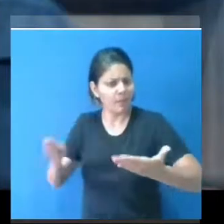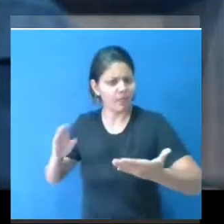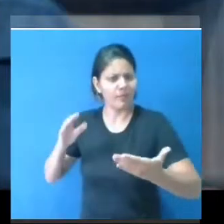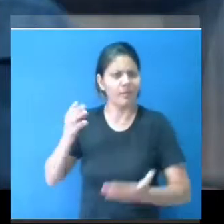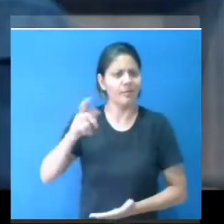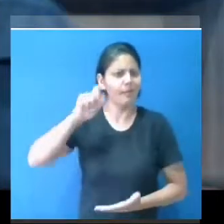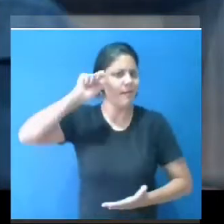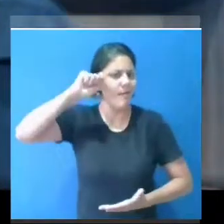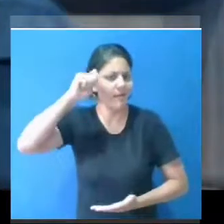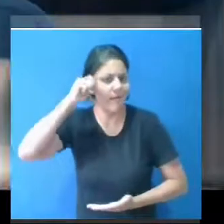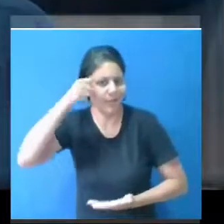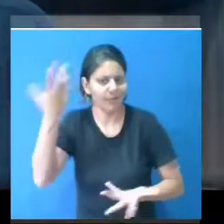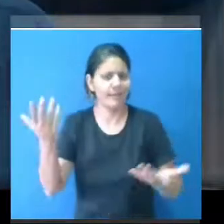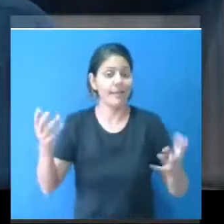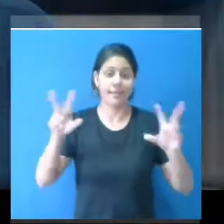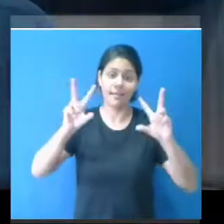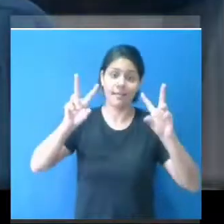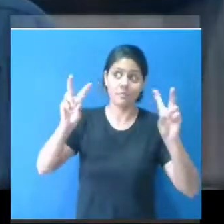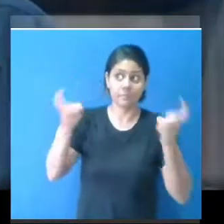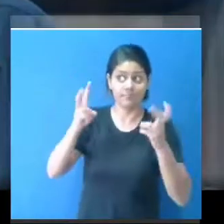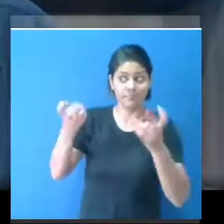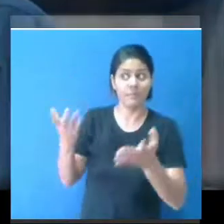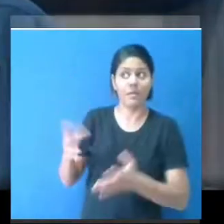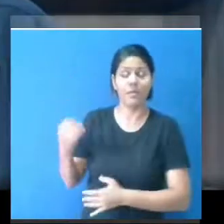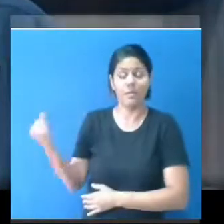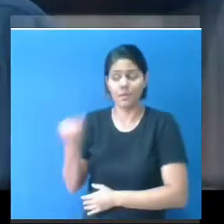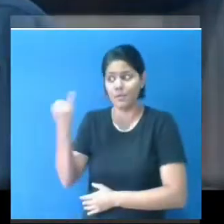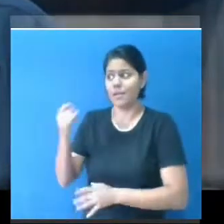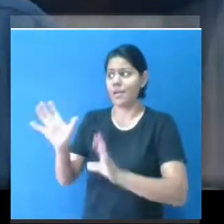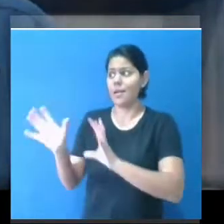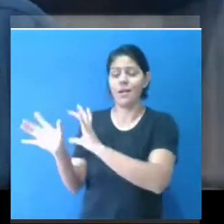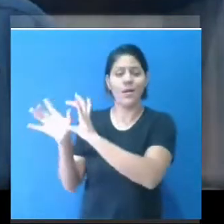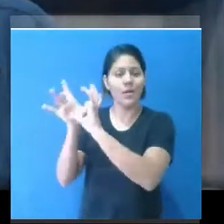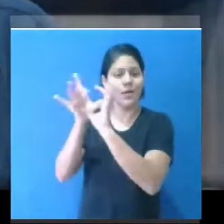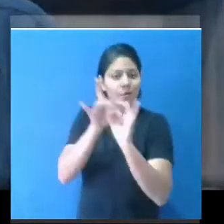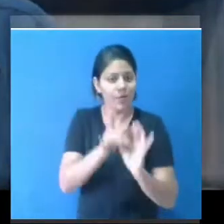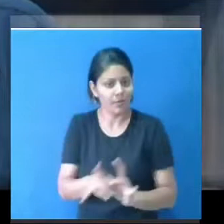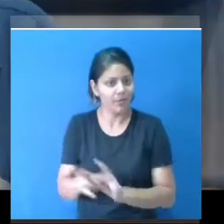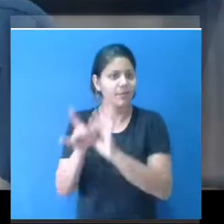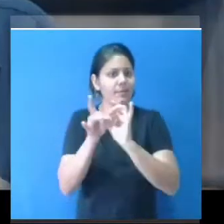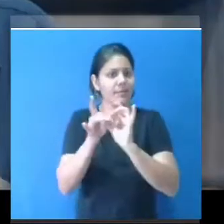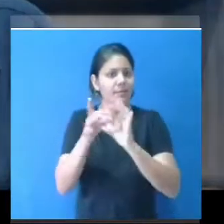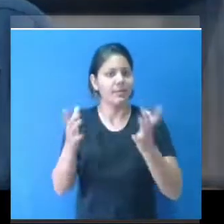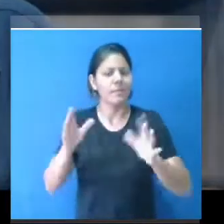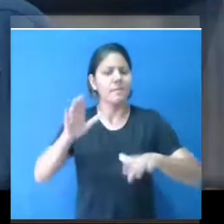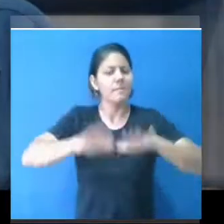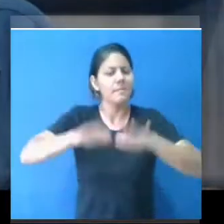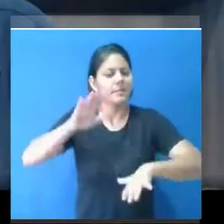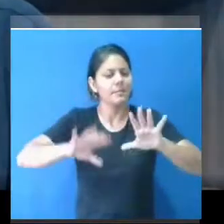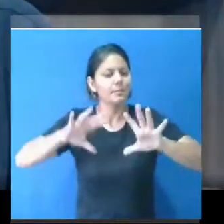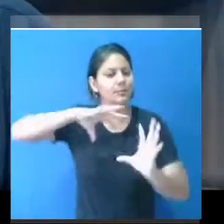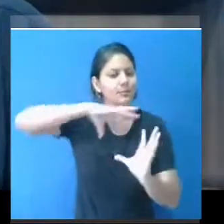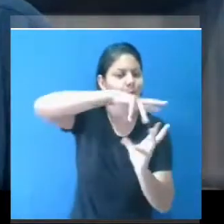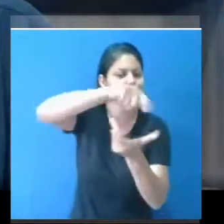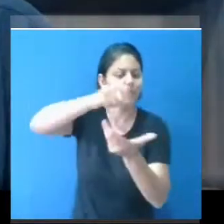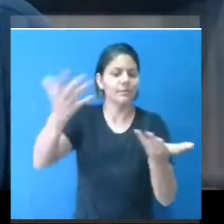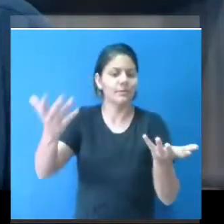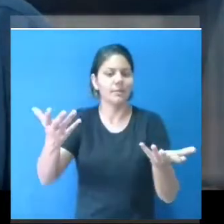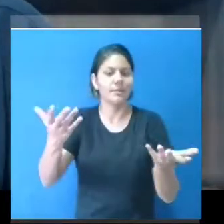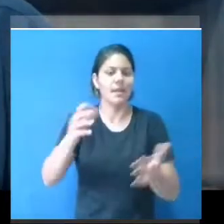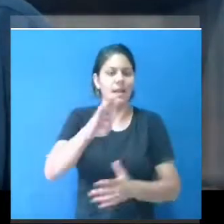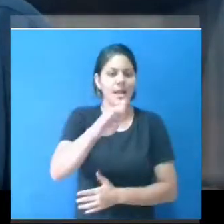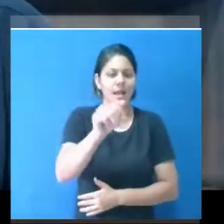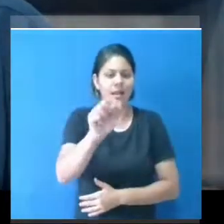interessante, porque ela traz aí uma contextualização da obra, mas em geral os clássicos, né, como Mortimer Adlazis,